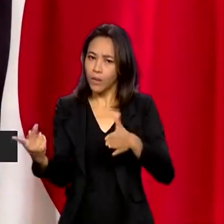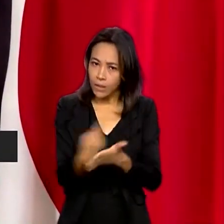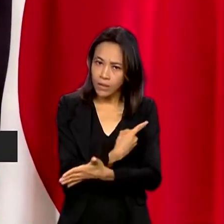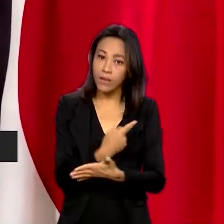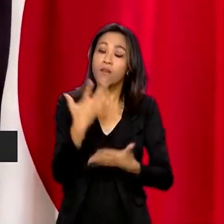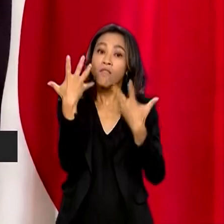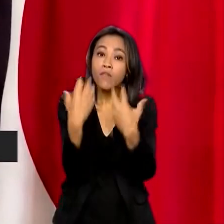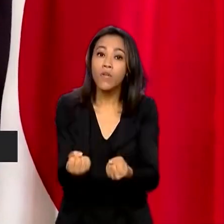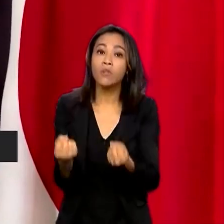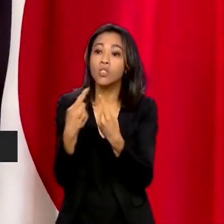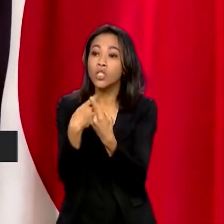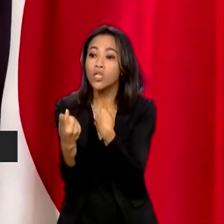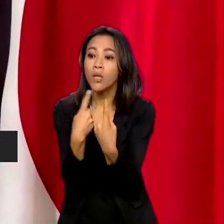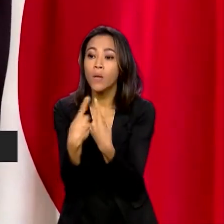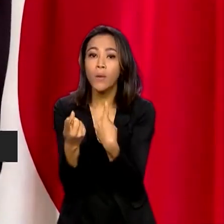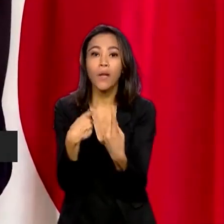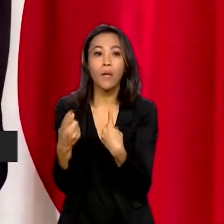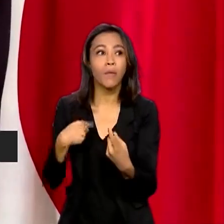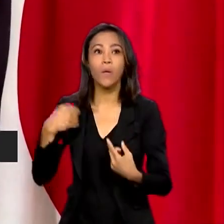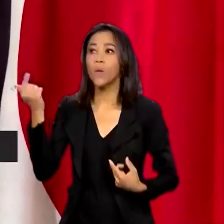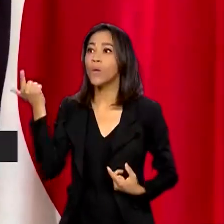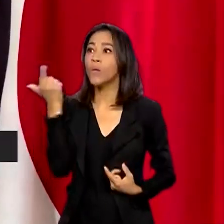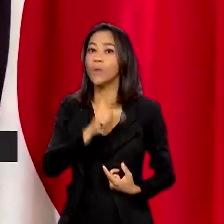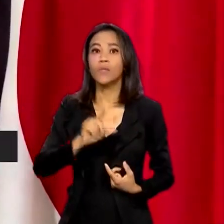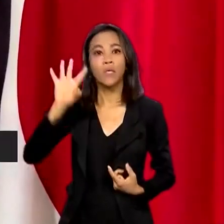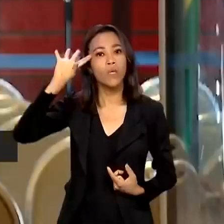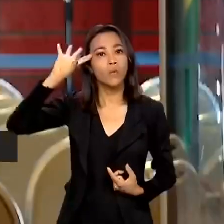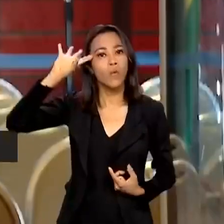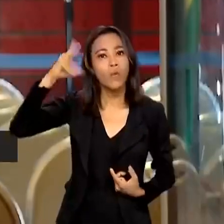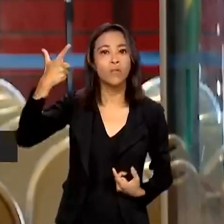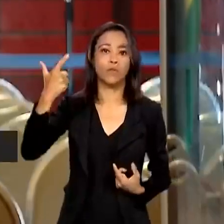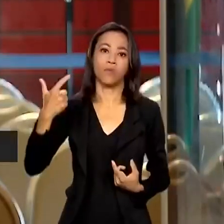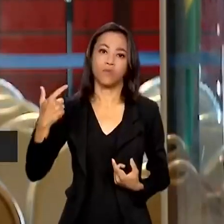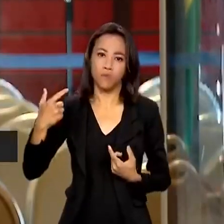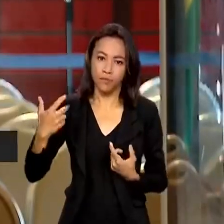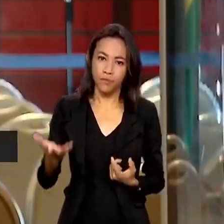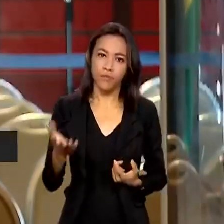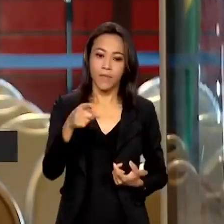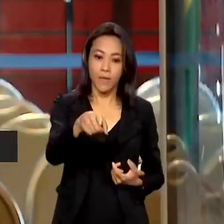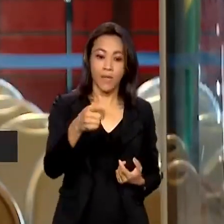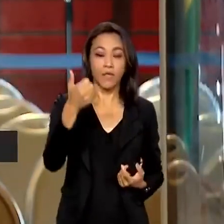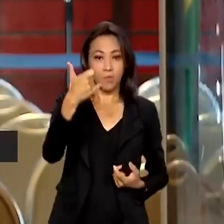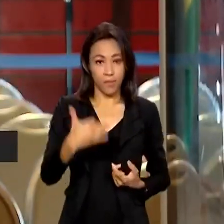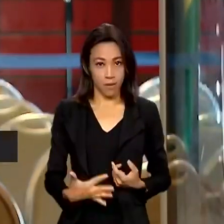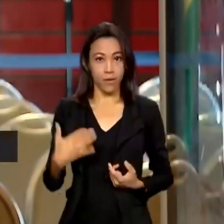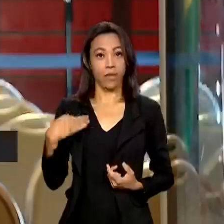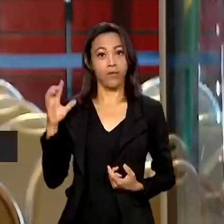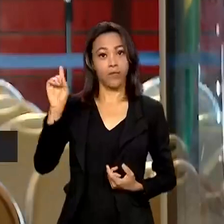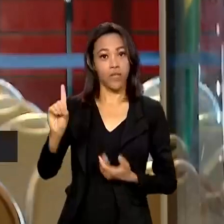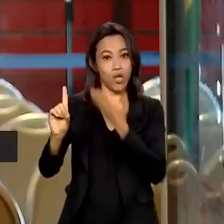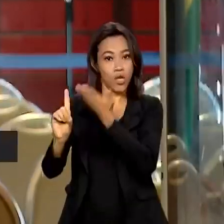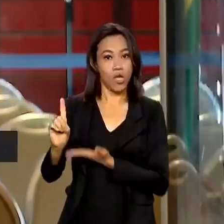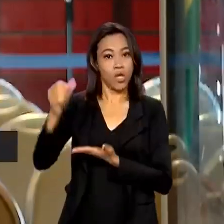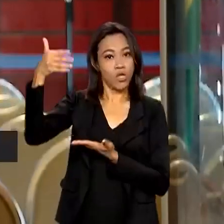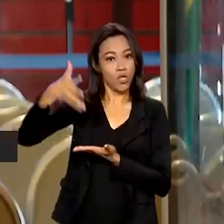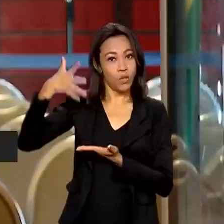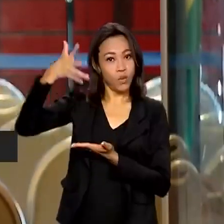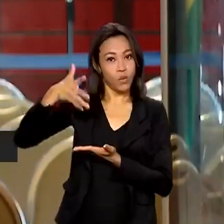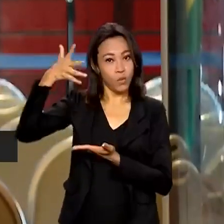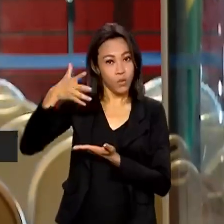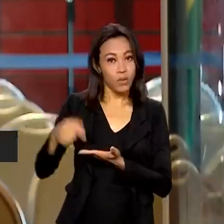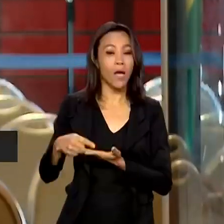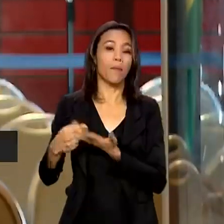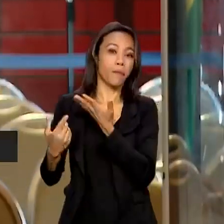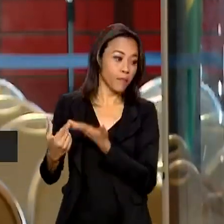tentar dialogar para encontrar uma saída negociada. Ao discursar na sessão com membros do G7, convidados